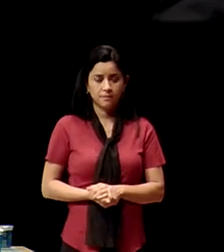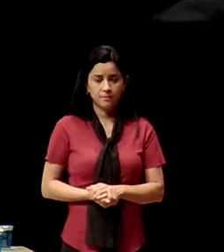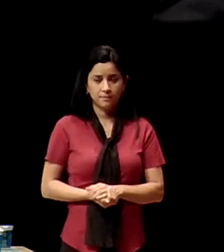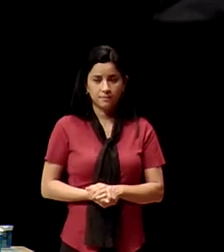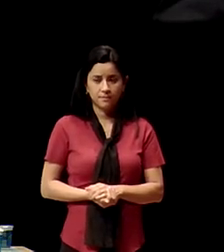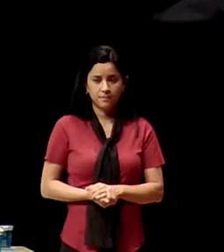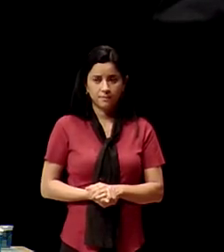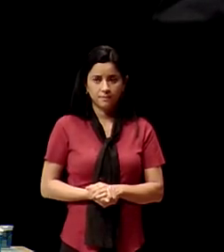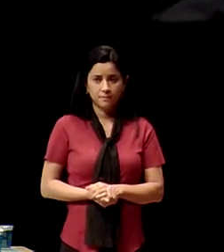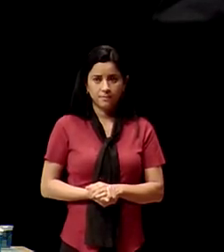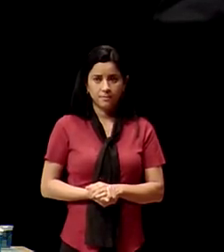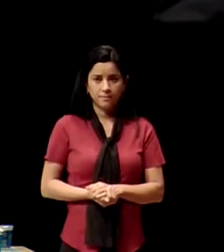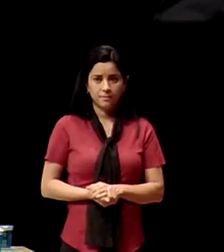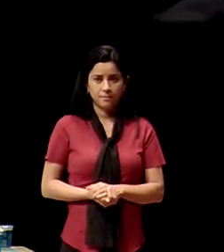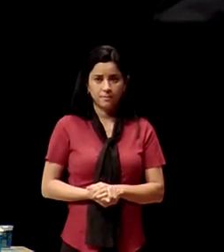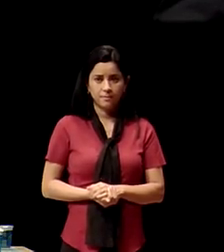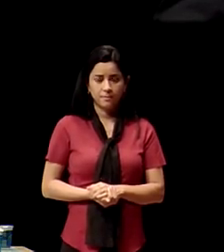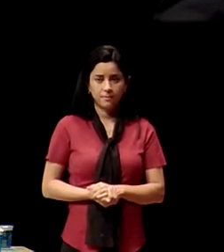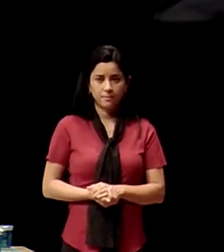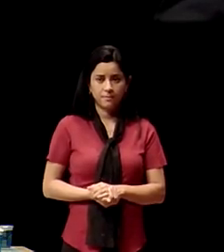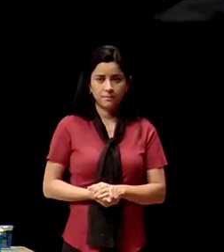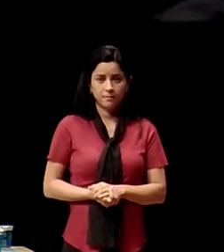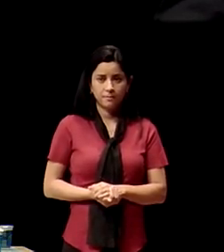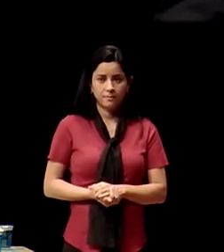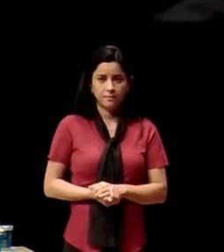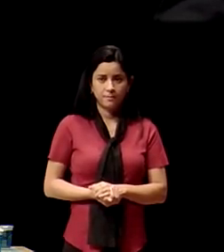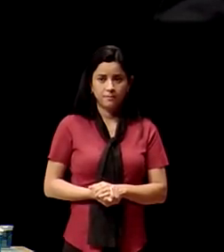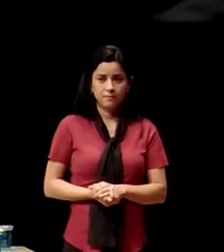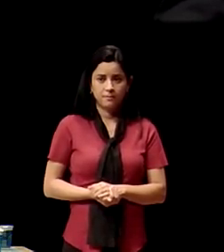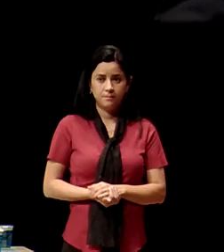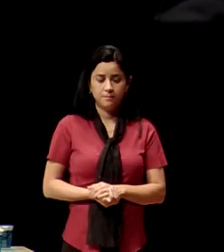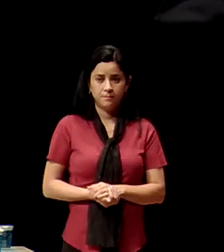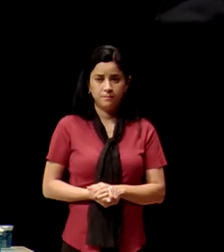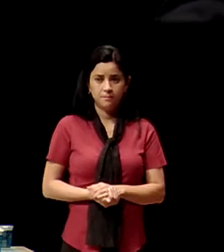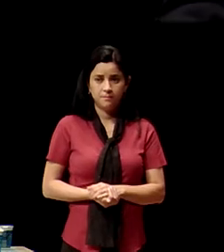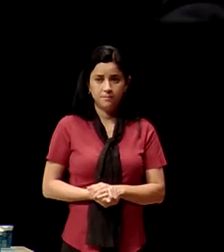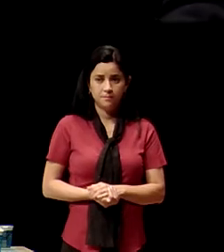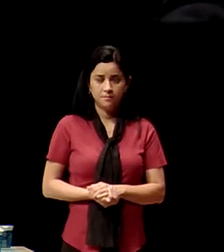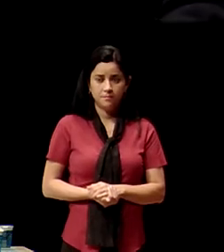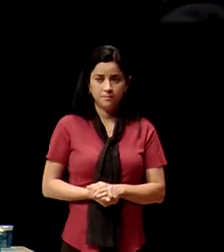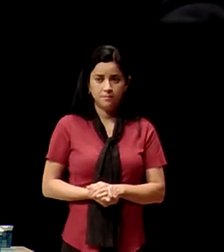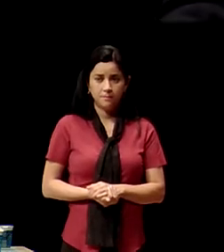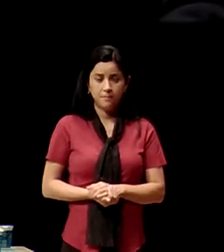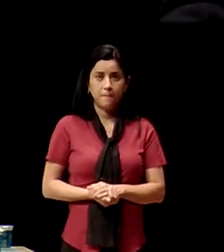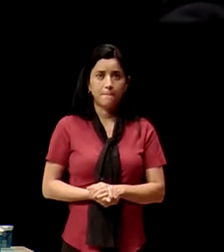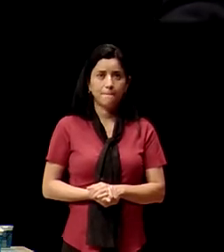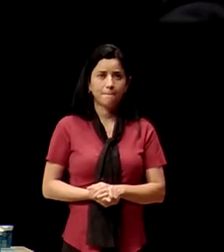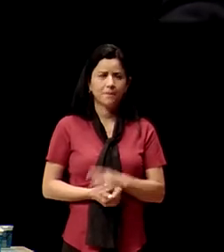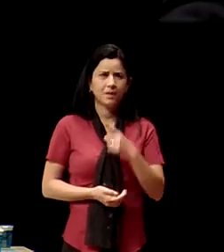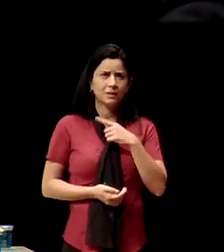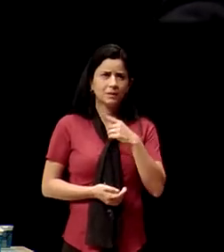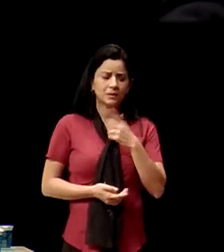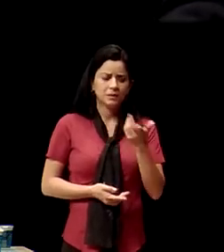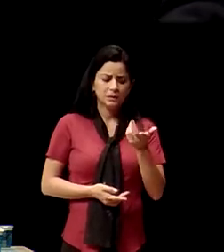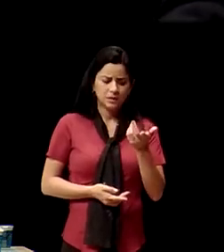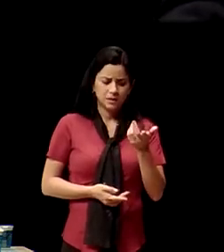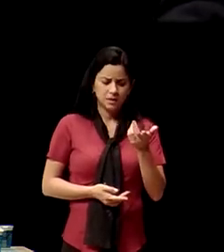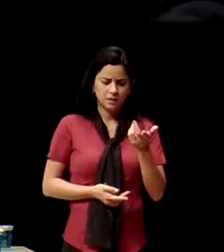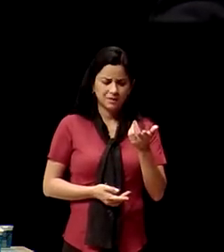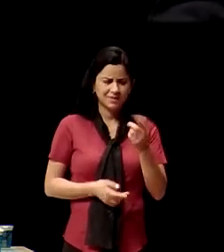of how social pedagogy contributes to professional activities. Existem